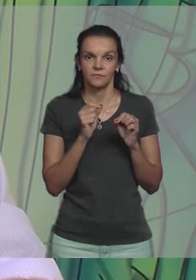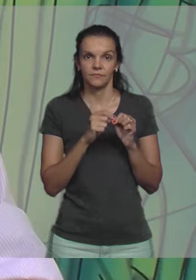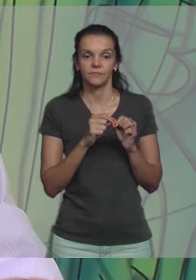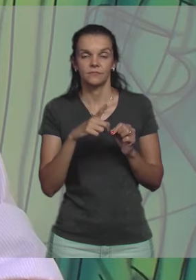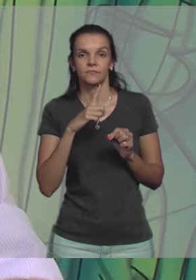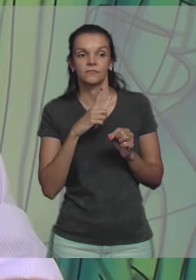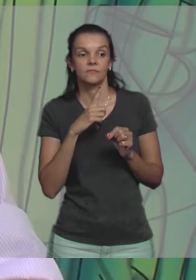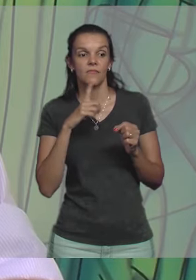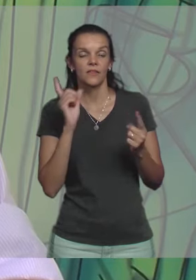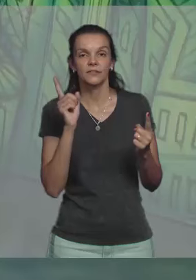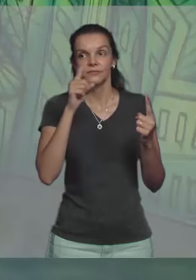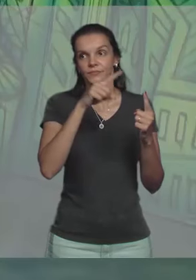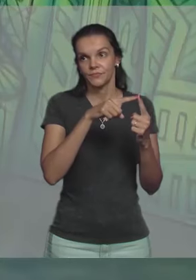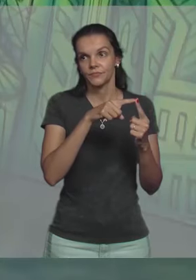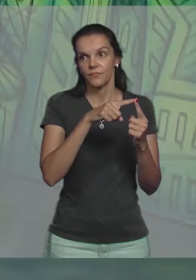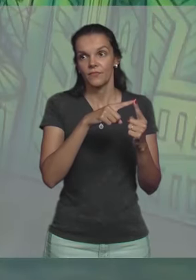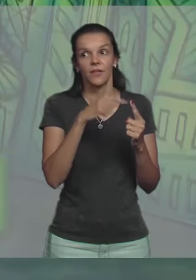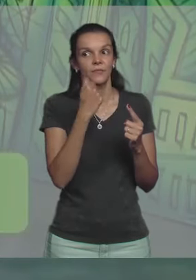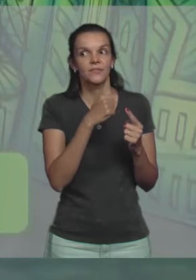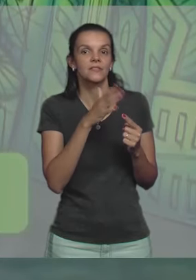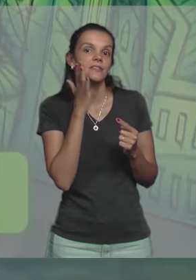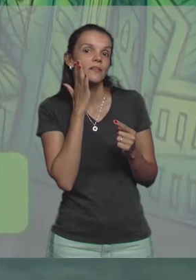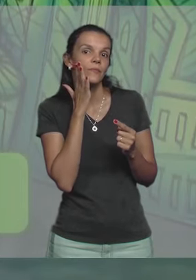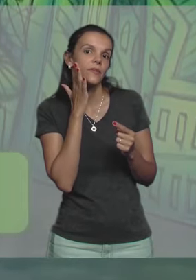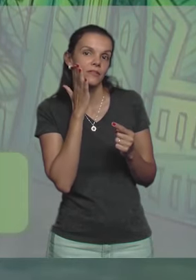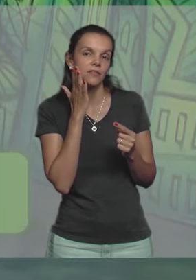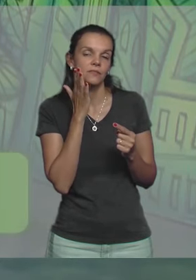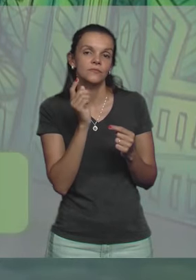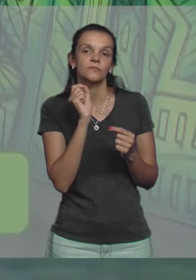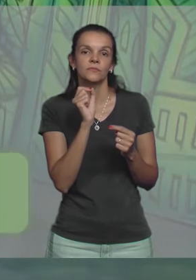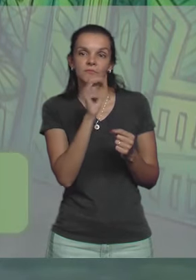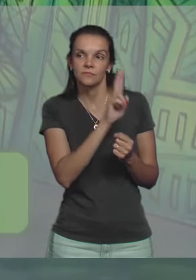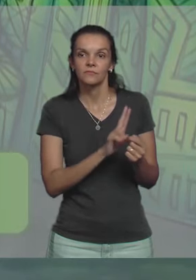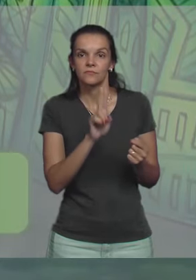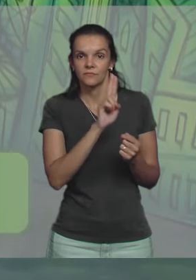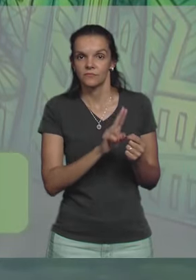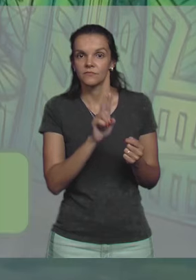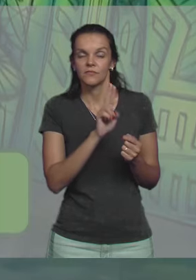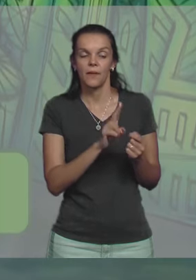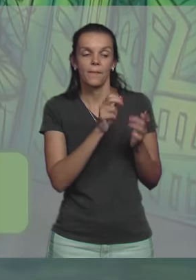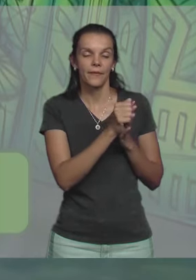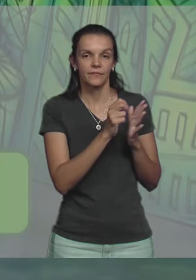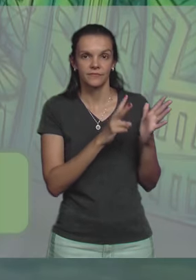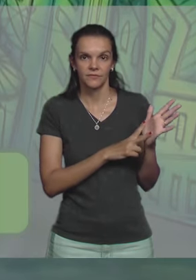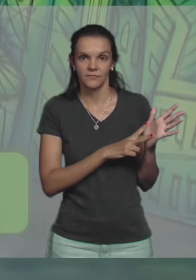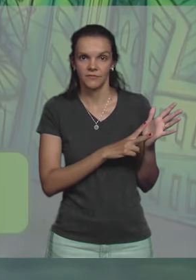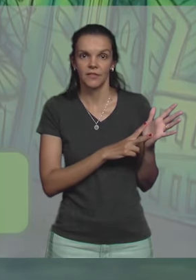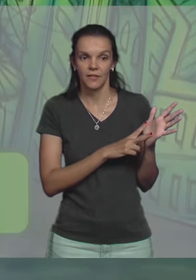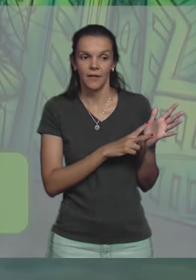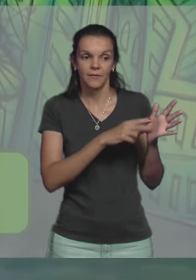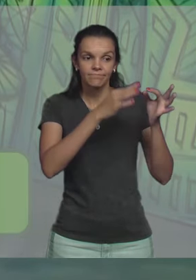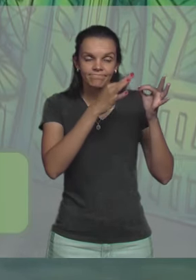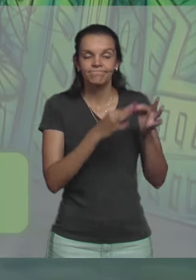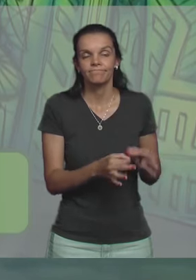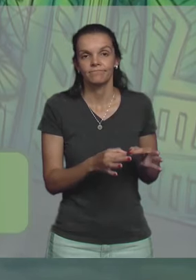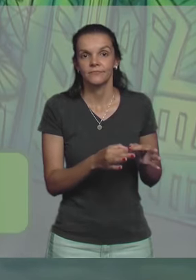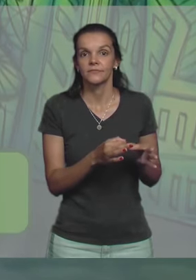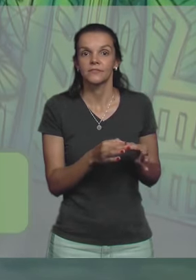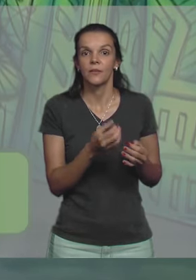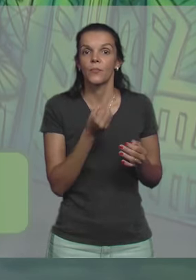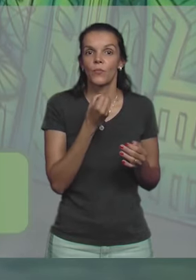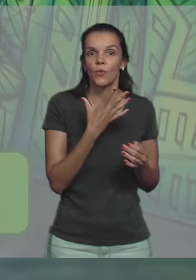vem os seus indicadores. É preciso definir os indicadores que serão utilizados posteriormente para avaliar a eficácia do próprio plano.